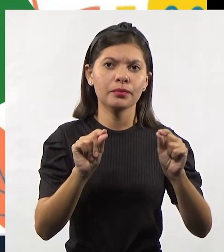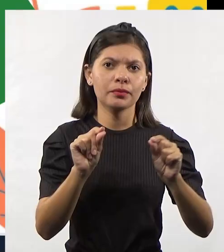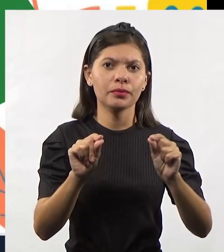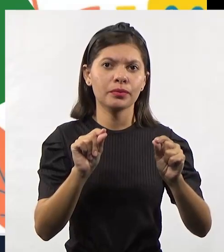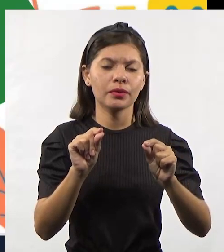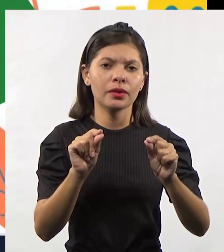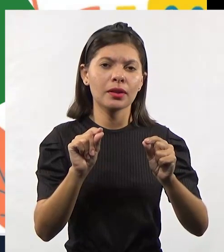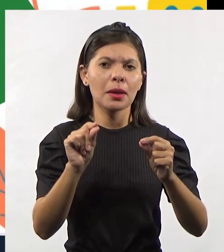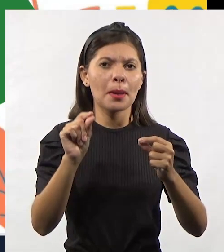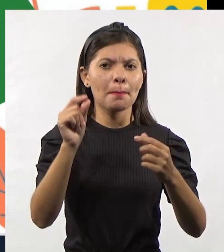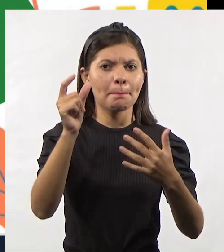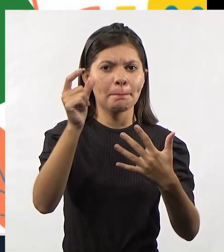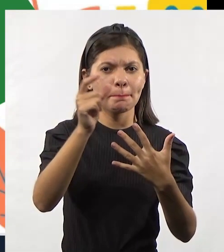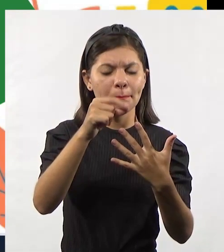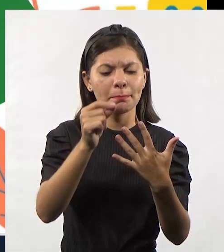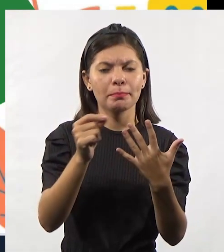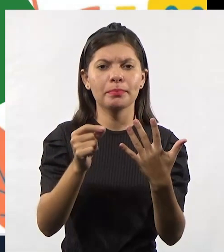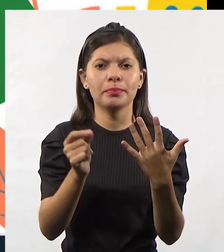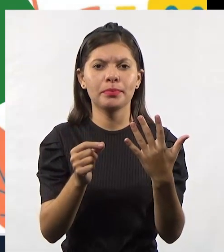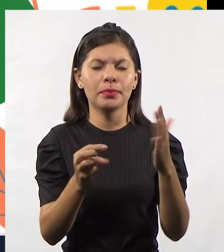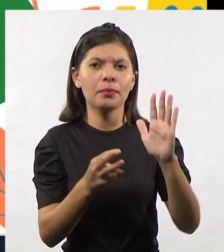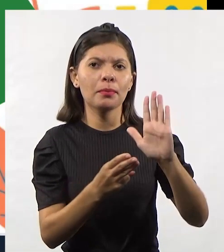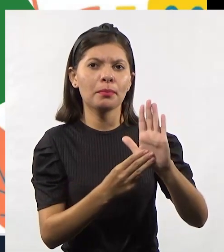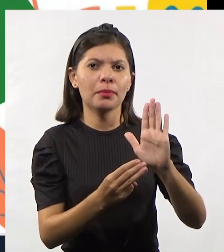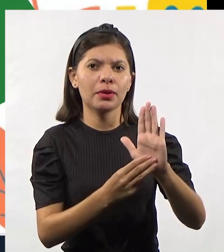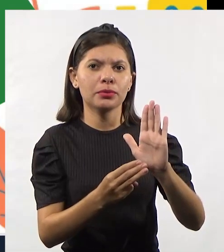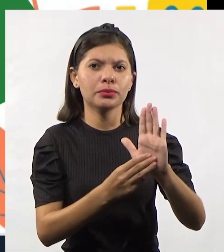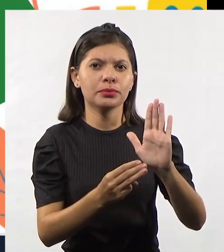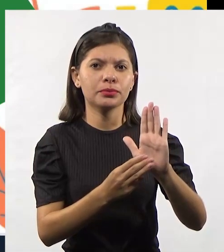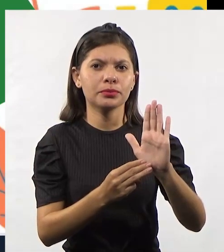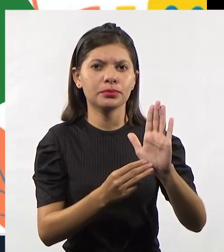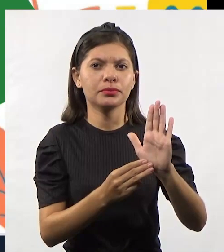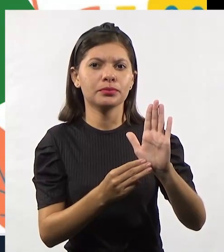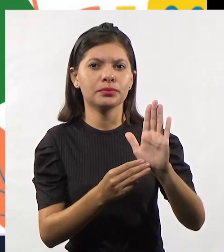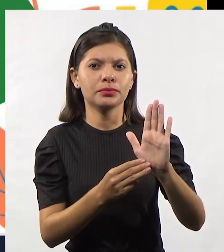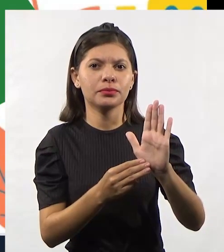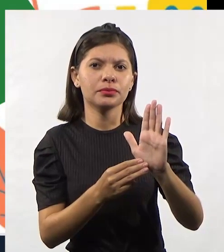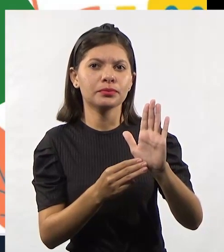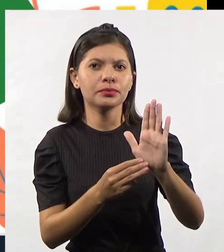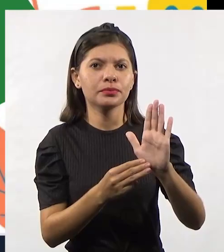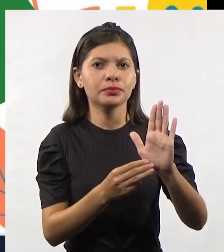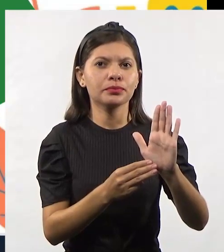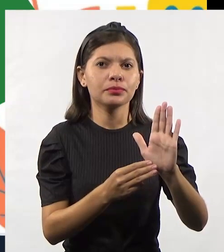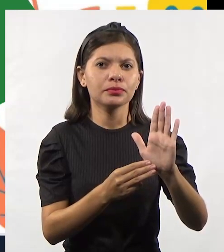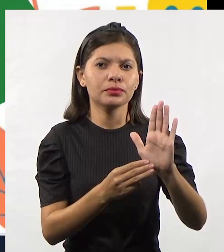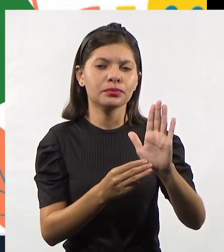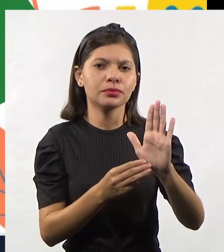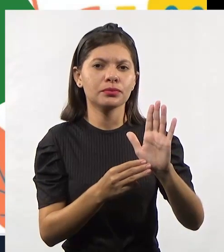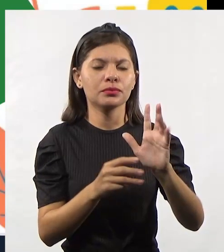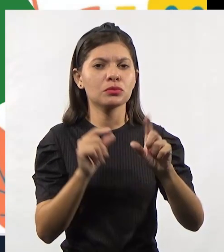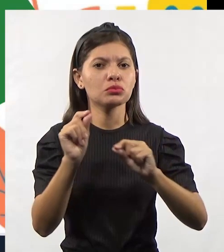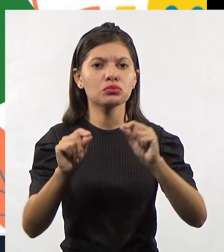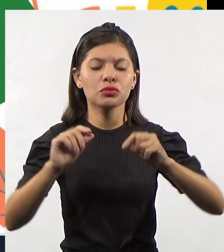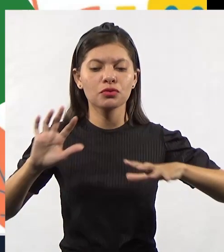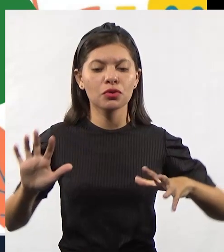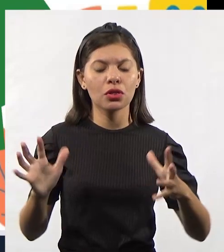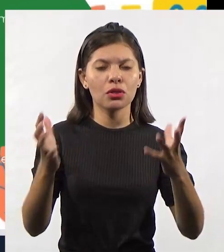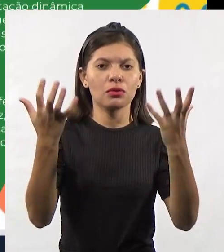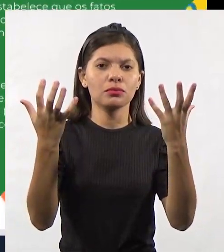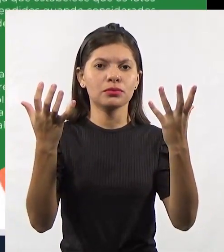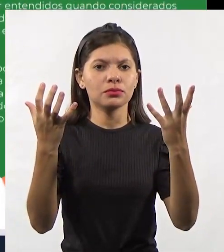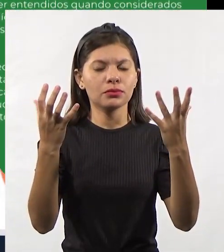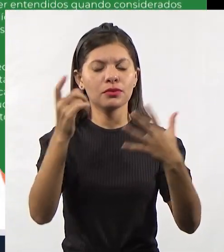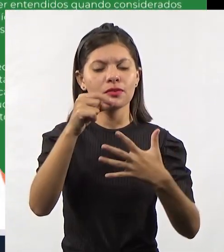ter um método dedutivo indutivo hipotético-dedutivo dialético ou fenomenológico